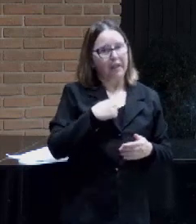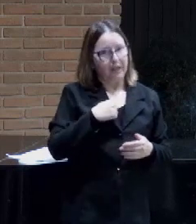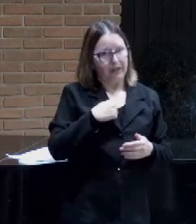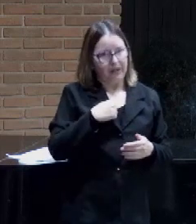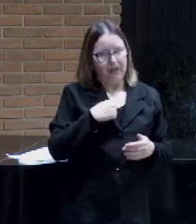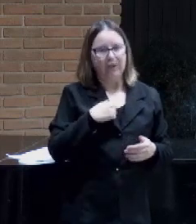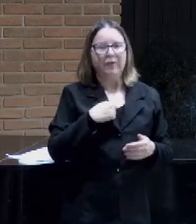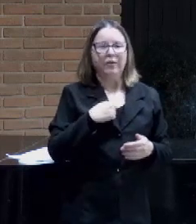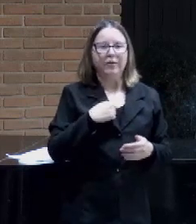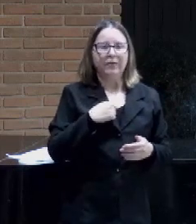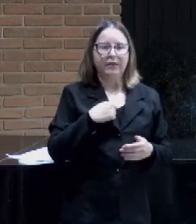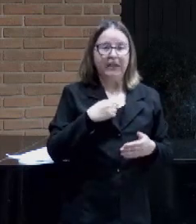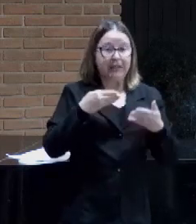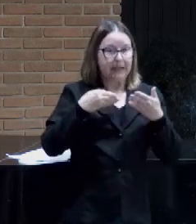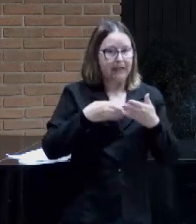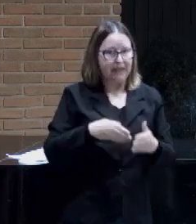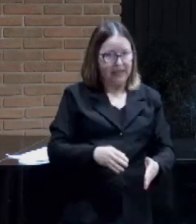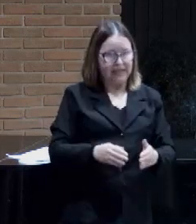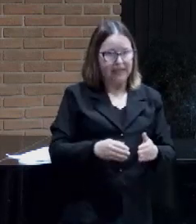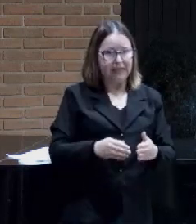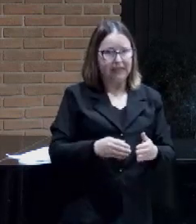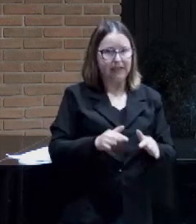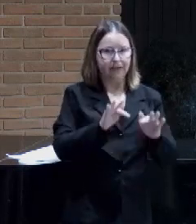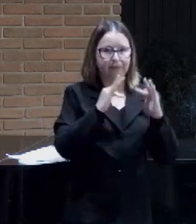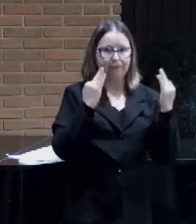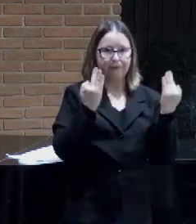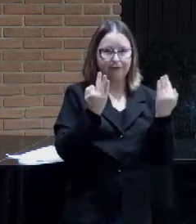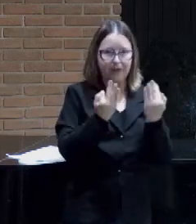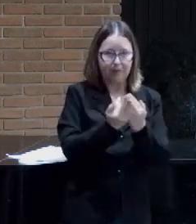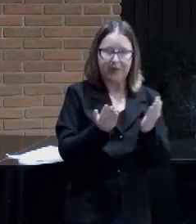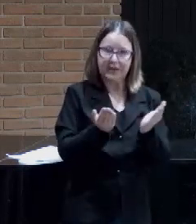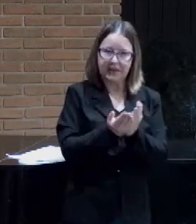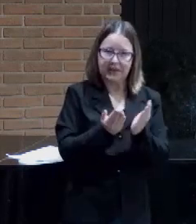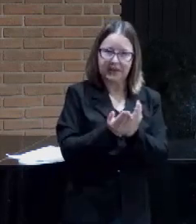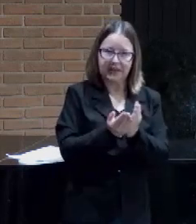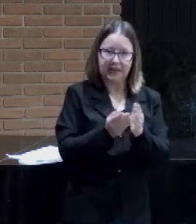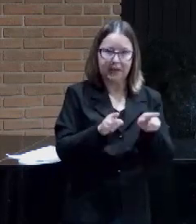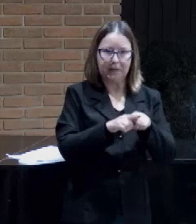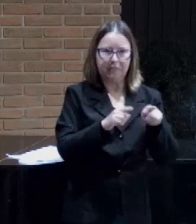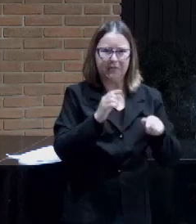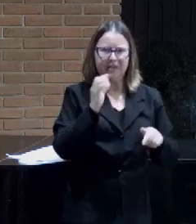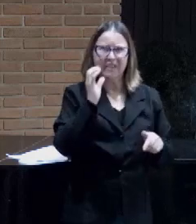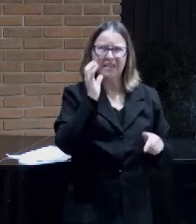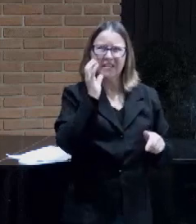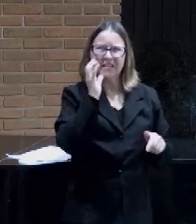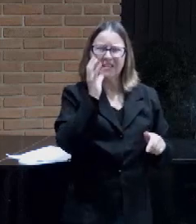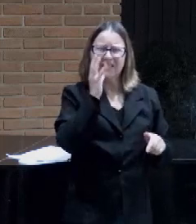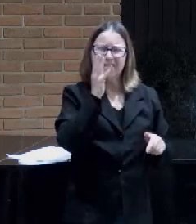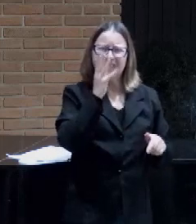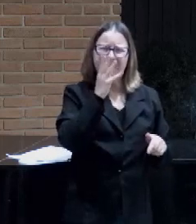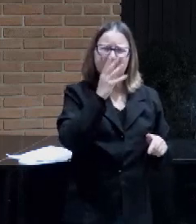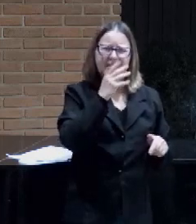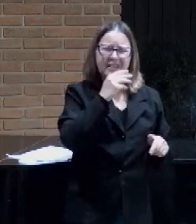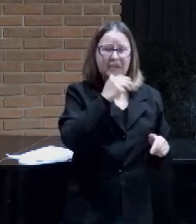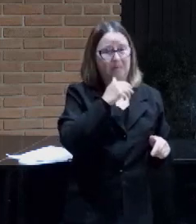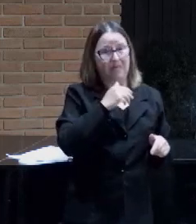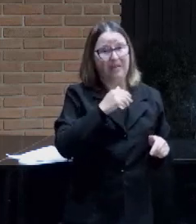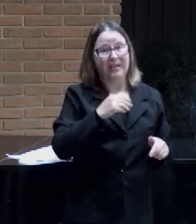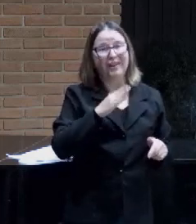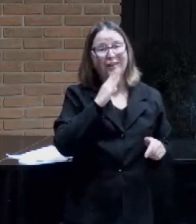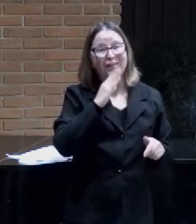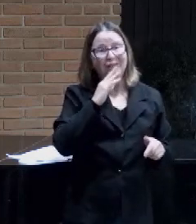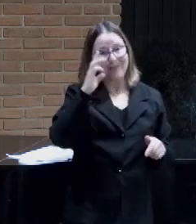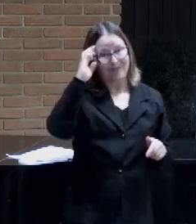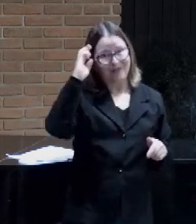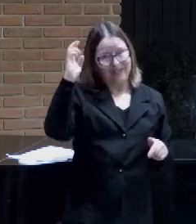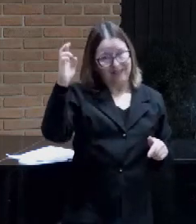numa comunidade evangélica, eu demorei para poder de fato conhecer o Senhor, crer nele e ser salvo. Infelizmente. Queria ter crido mais cedo, desfrutar